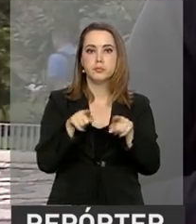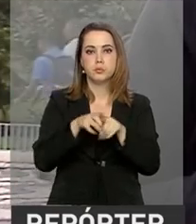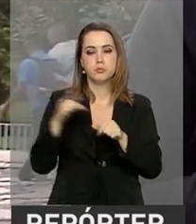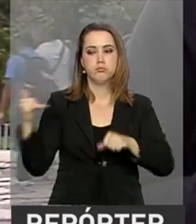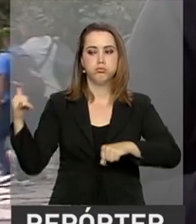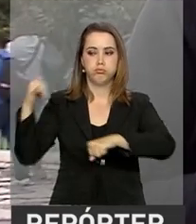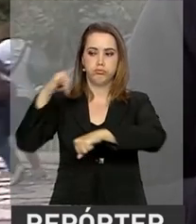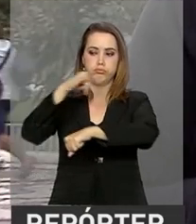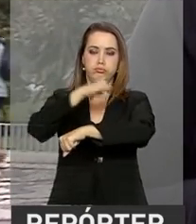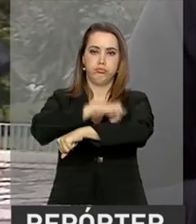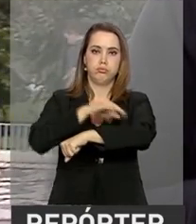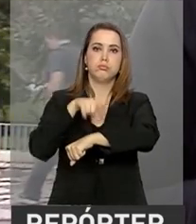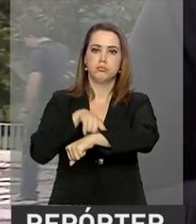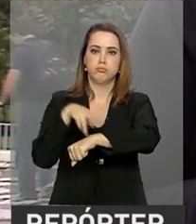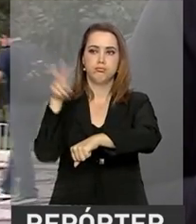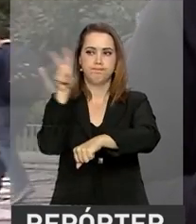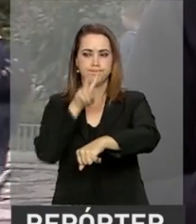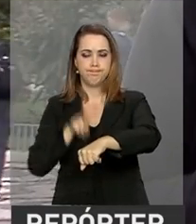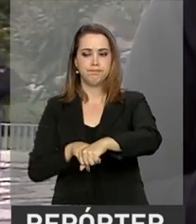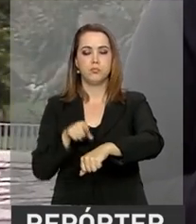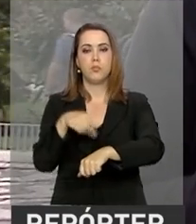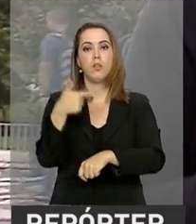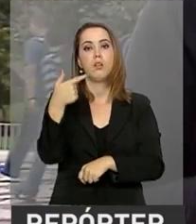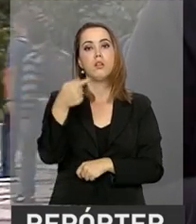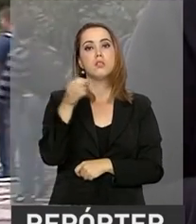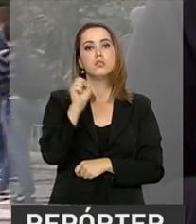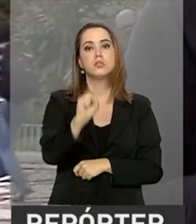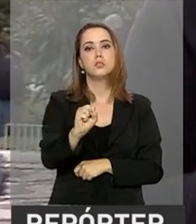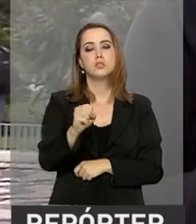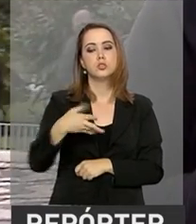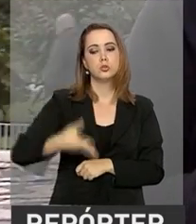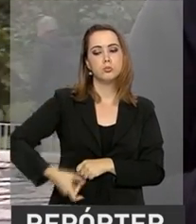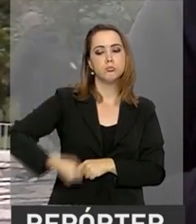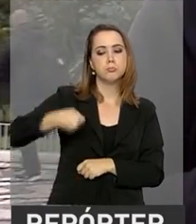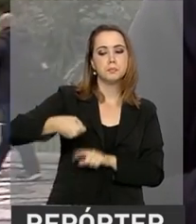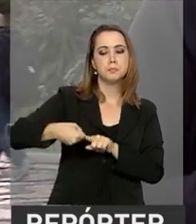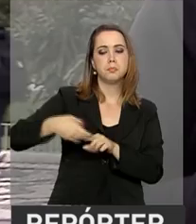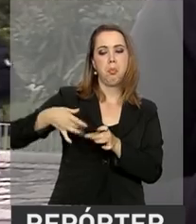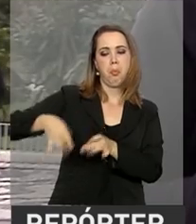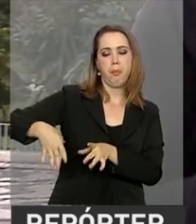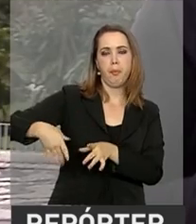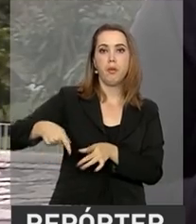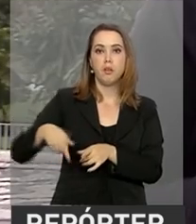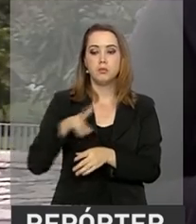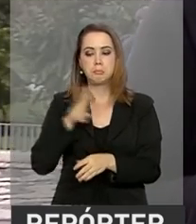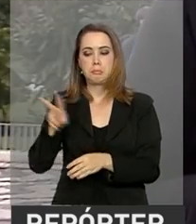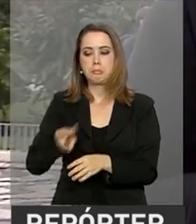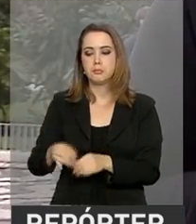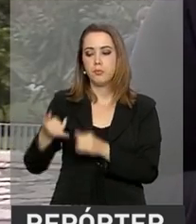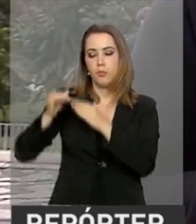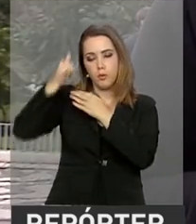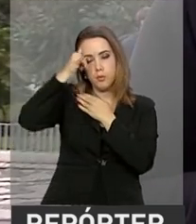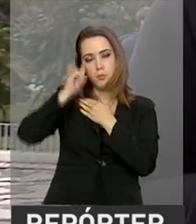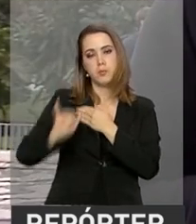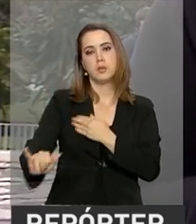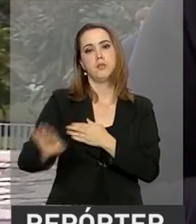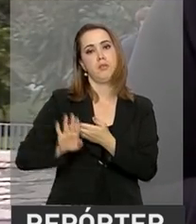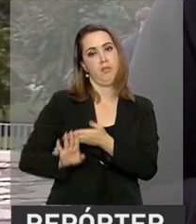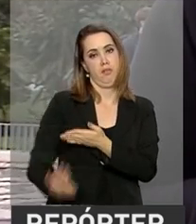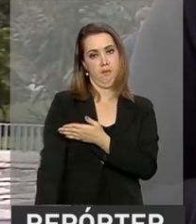interceptação de aeronaves. 78 ocorrências de material abandonado foram atendidas como medida de prevenção ao